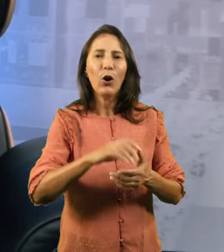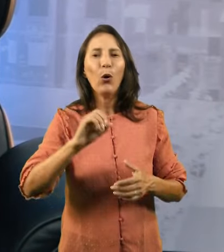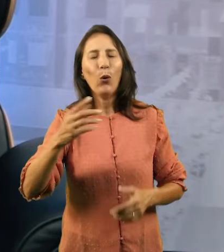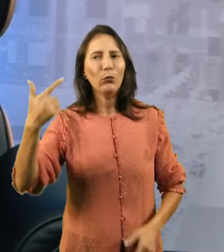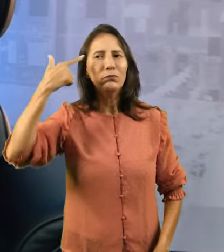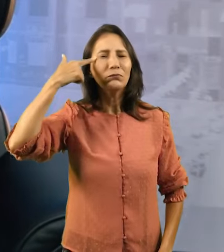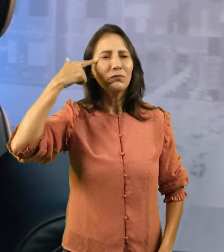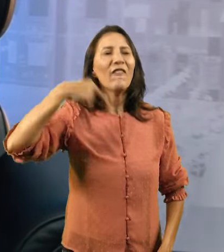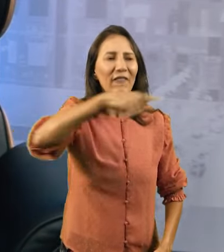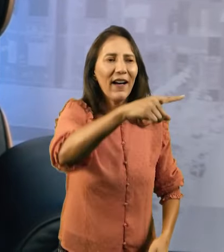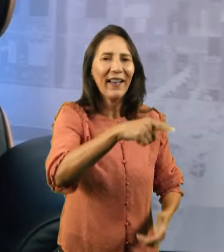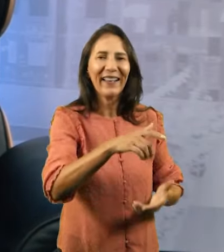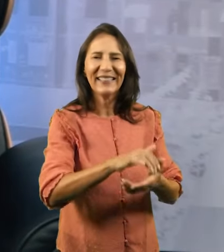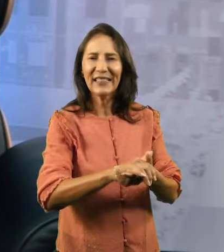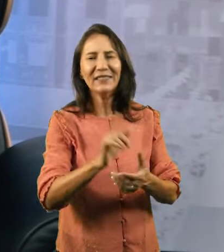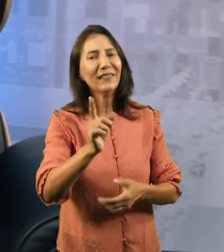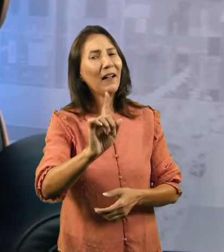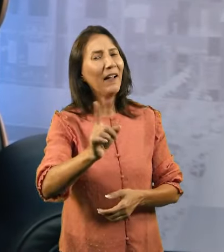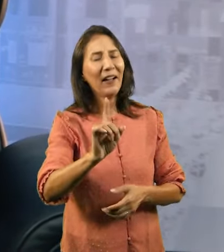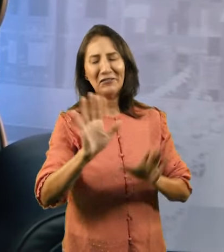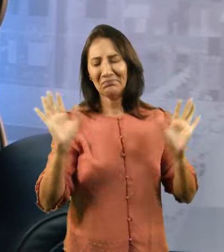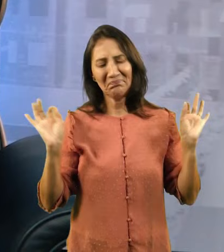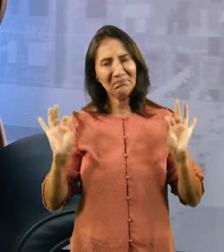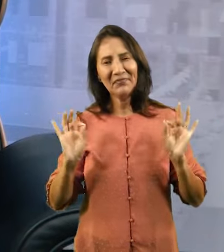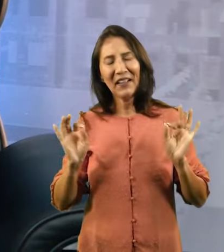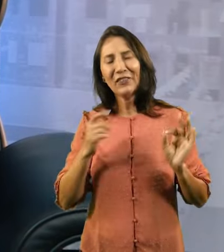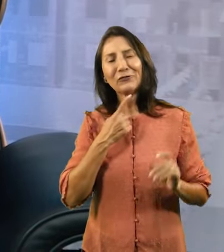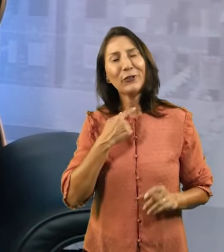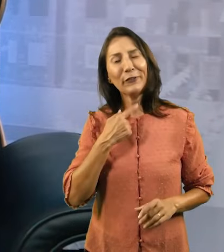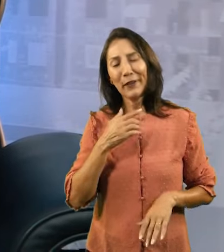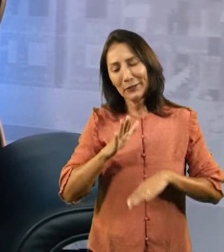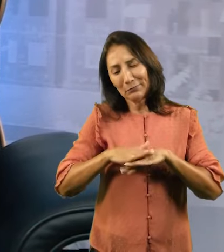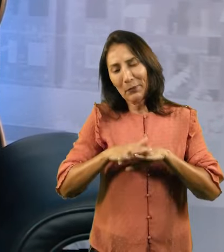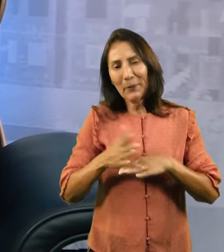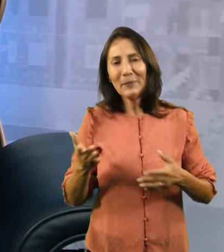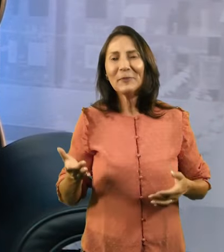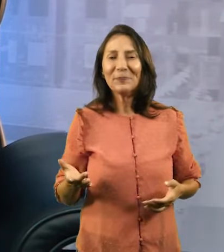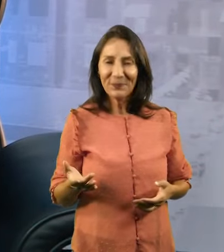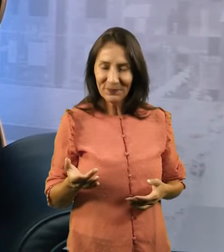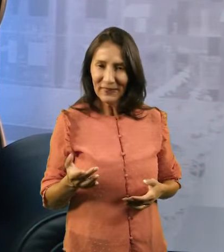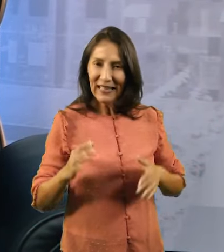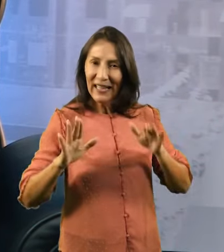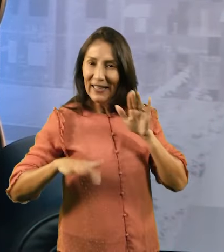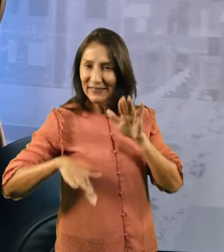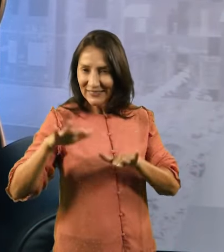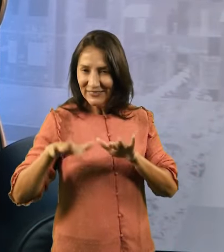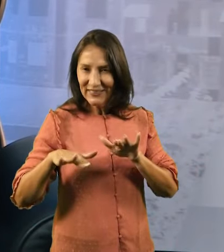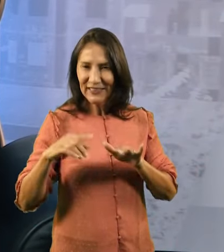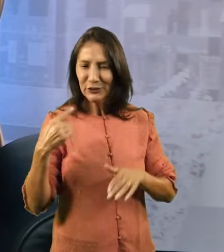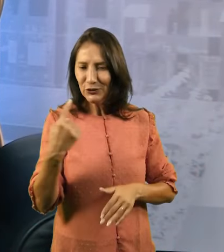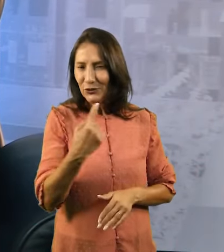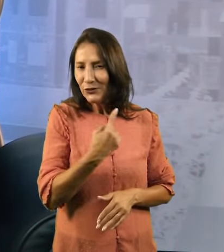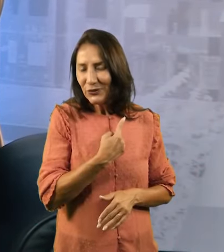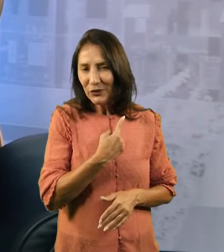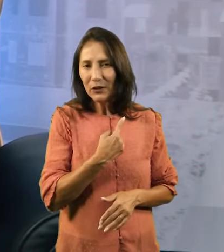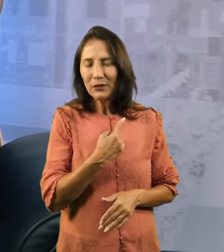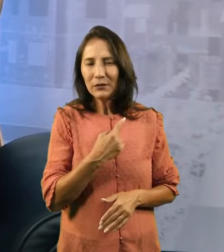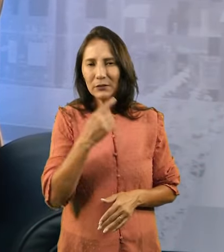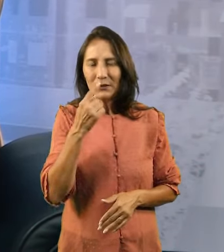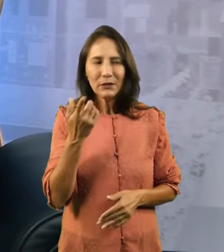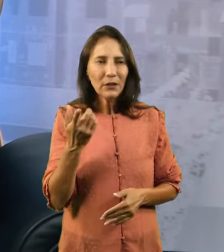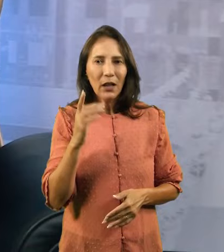nos culpar. A segunda coisa é que agimos, muitas vezes, por